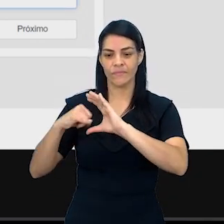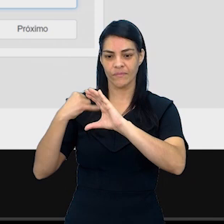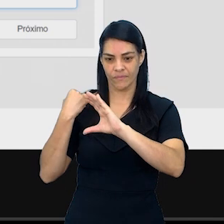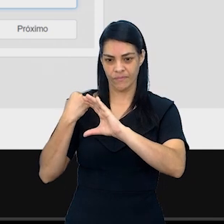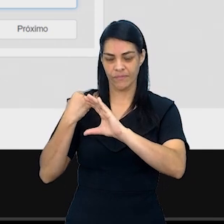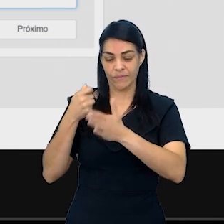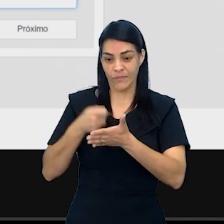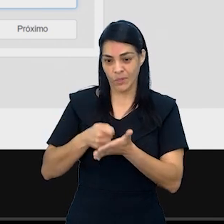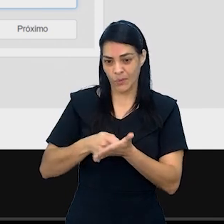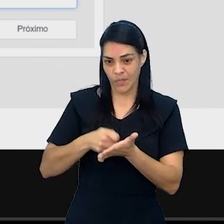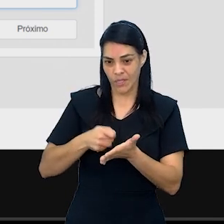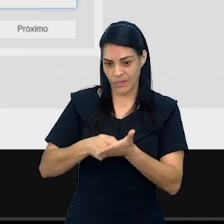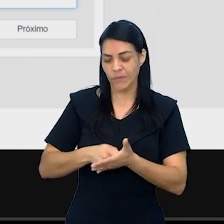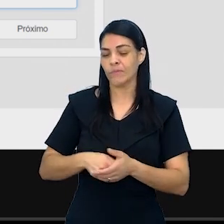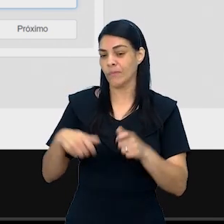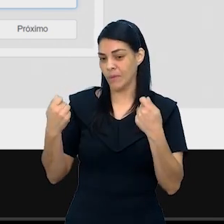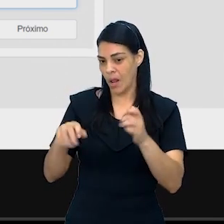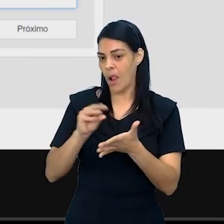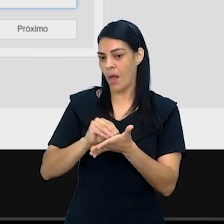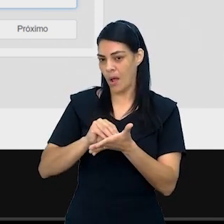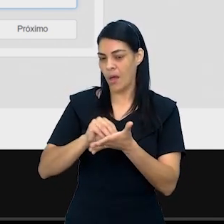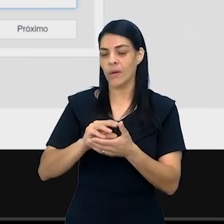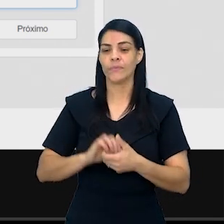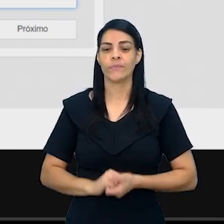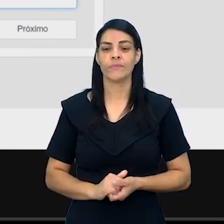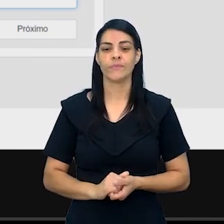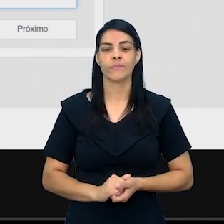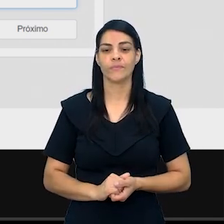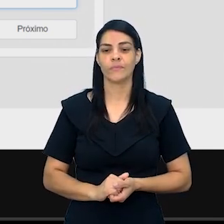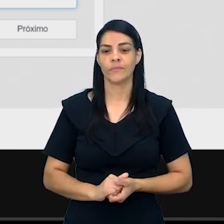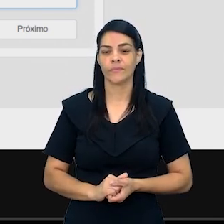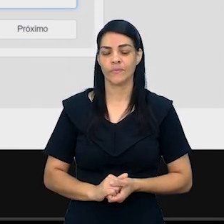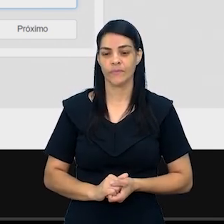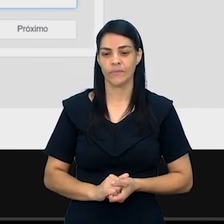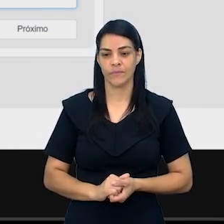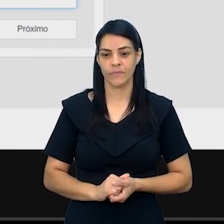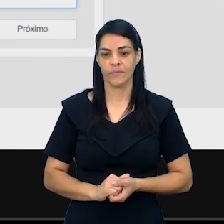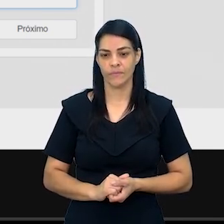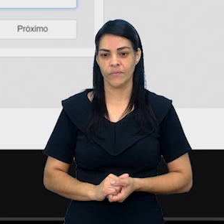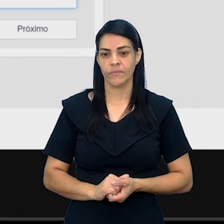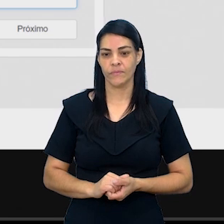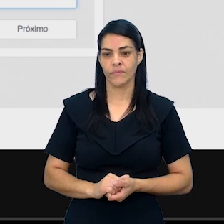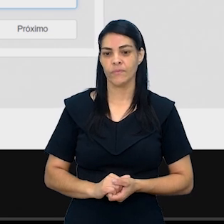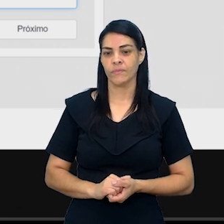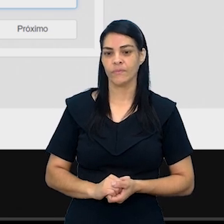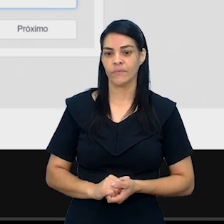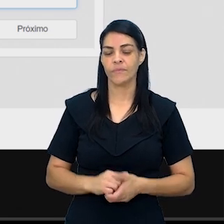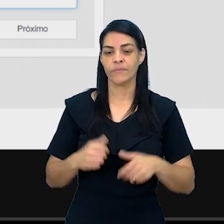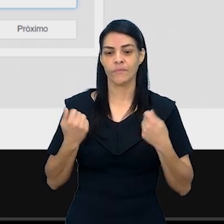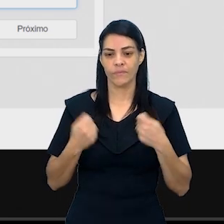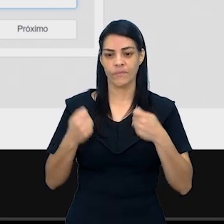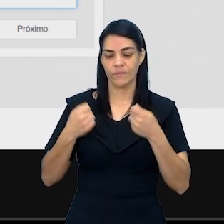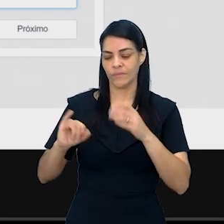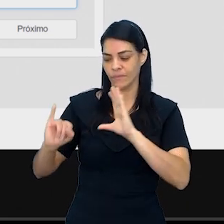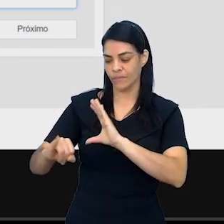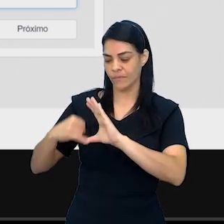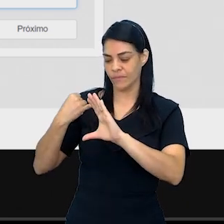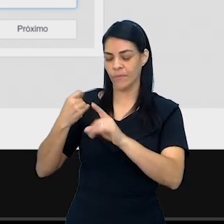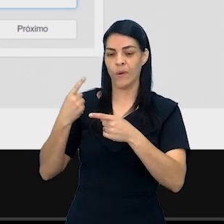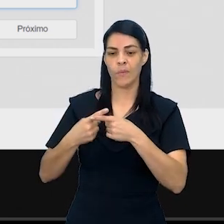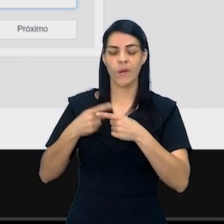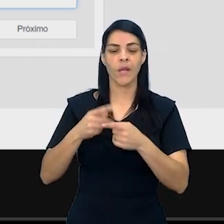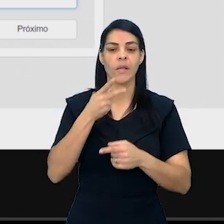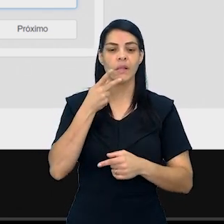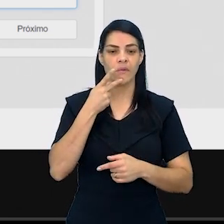Obrigatoriamente a roupa do cacau ou arroba professor precisa seu e-mail sim da Microsoft porque a gente tá falando de uma plataforma